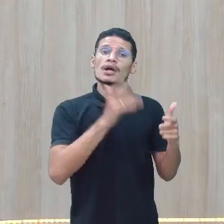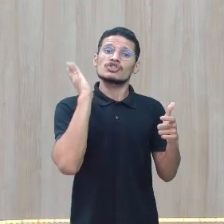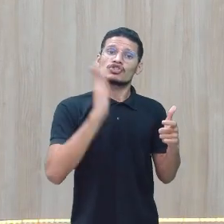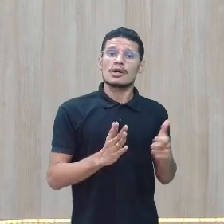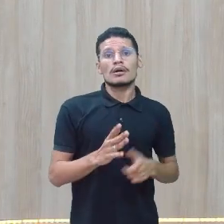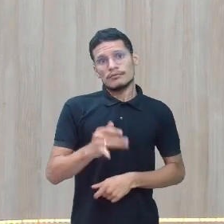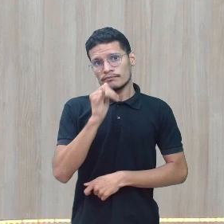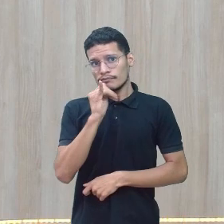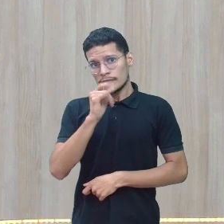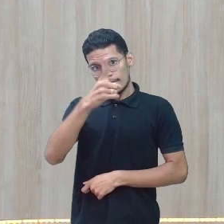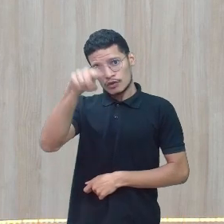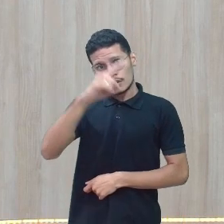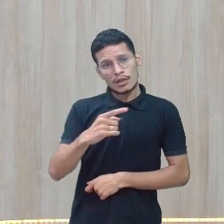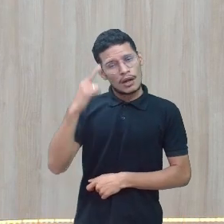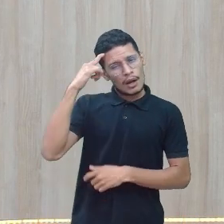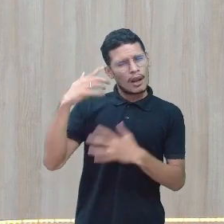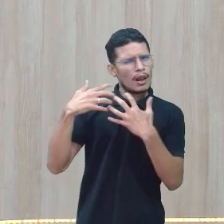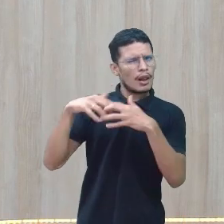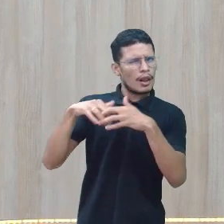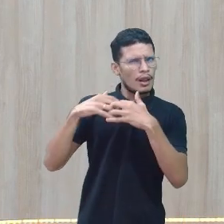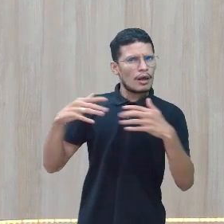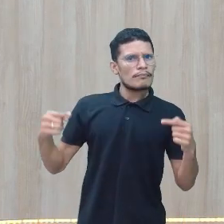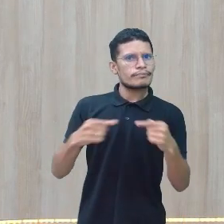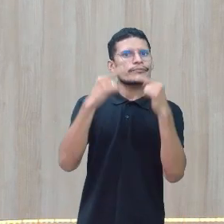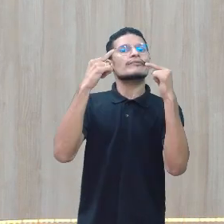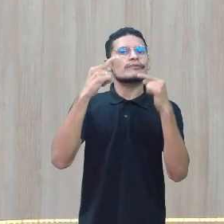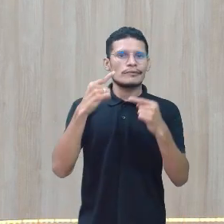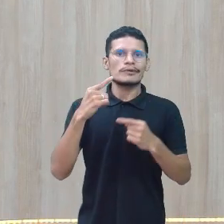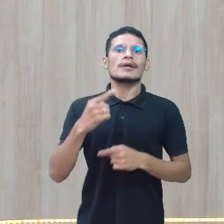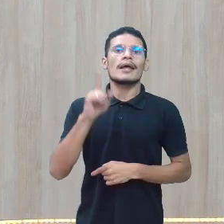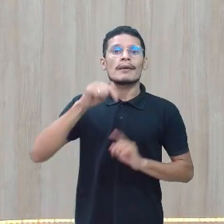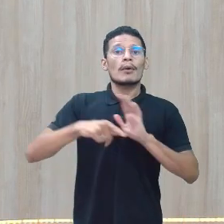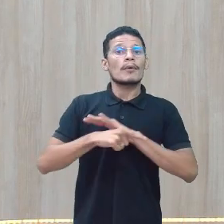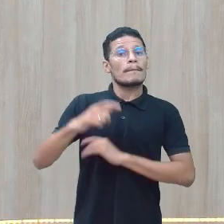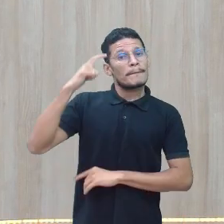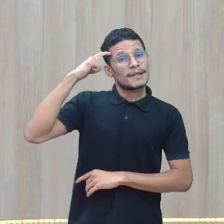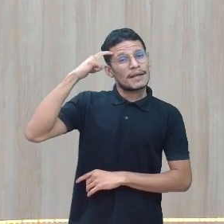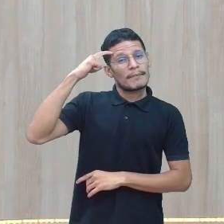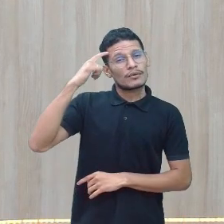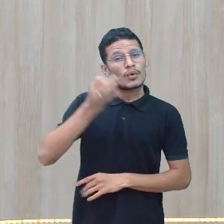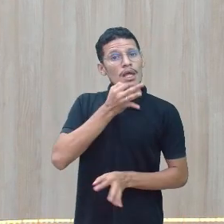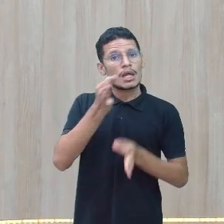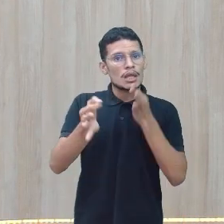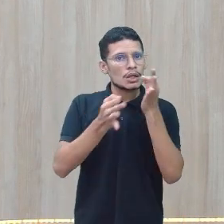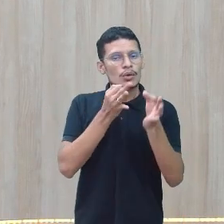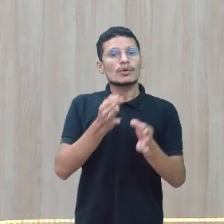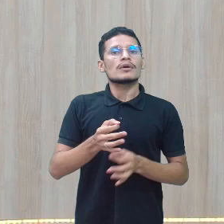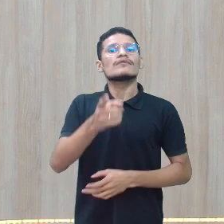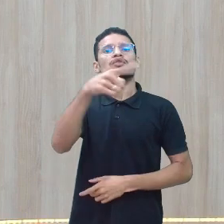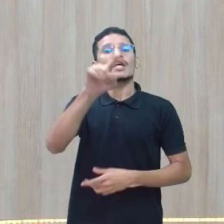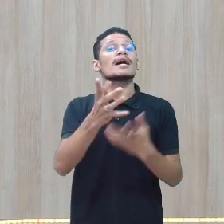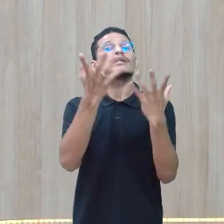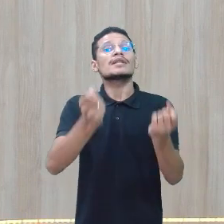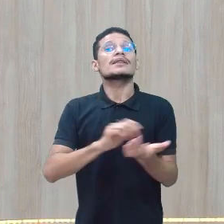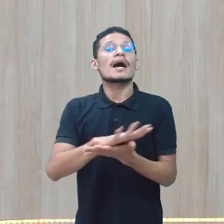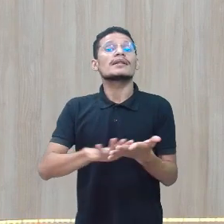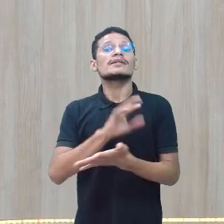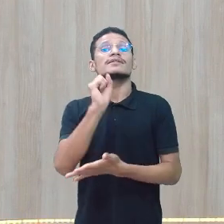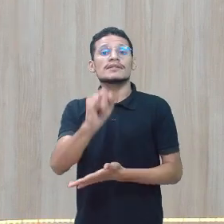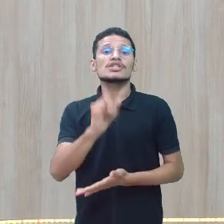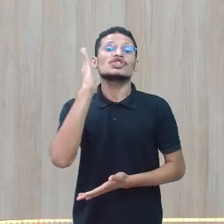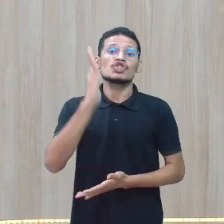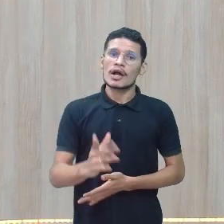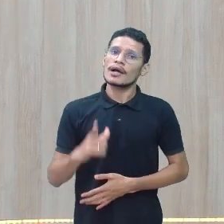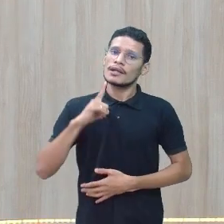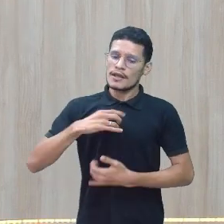colocar em confronto as ideias e isso se chama pensamento crítico. Você não vai aceitar uma informação que você tem um pouquinho de conhecimento sobre aquilo.